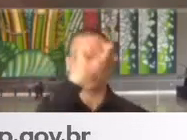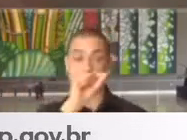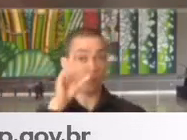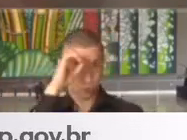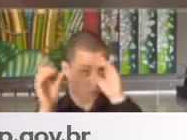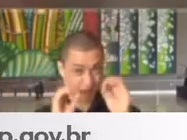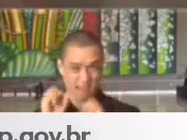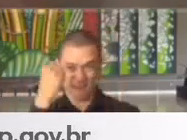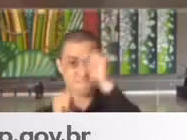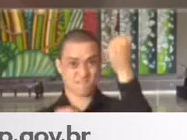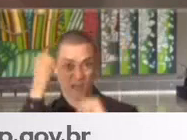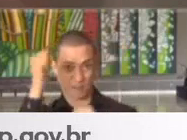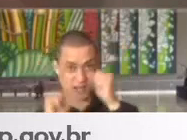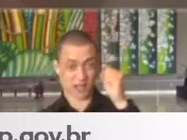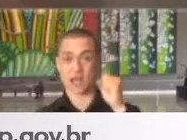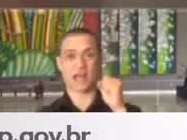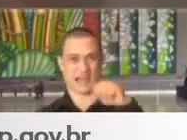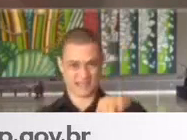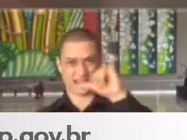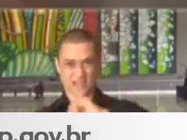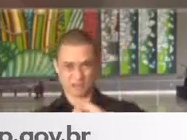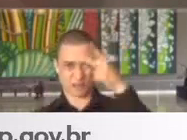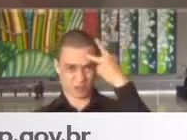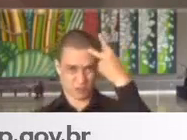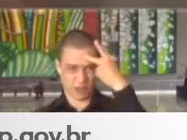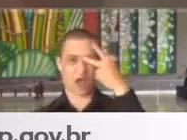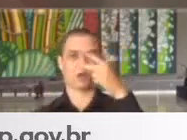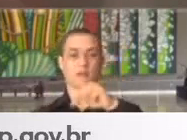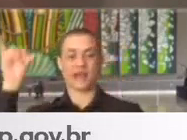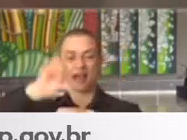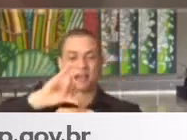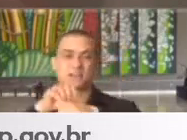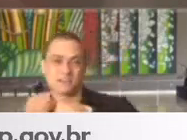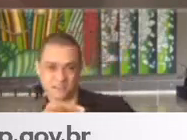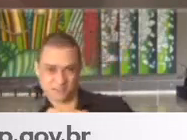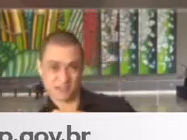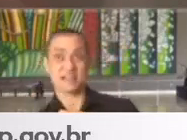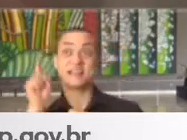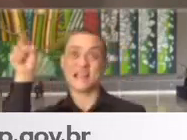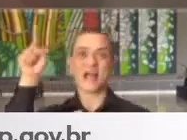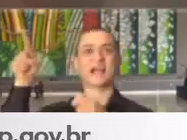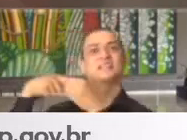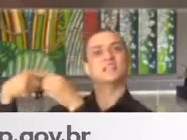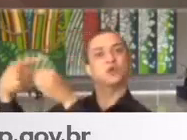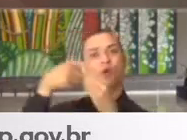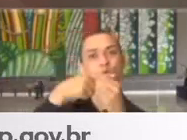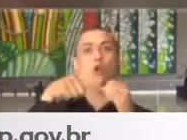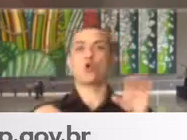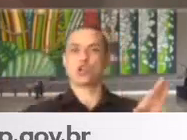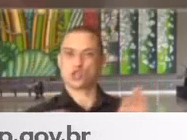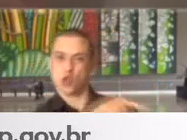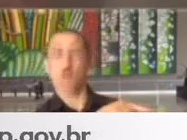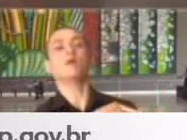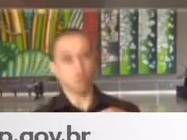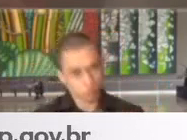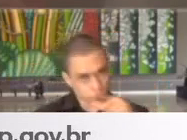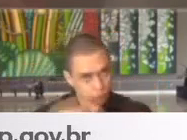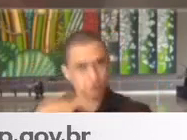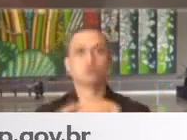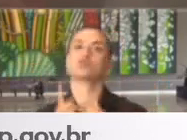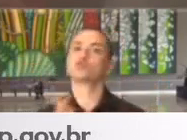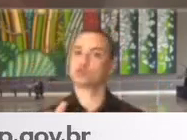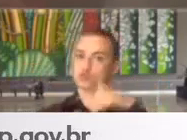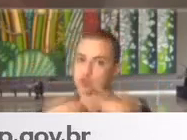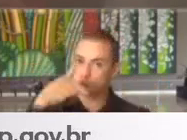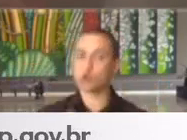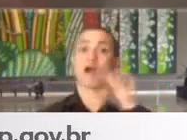as fábricas na capital de São Paulo, região metropolitana, interior e litoral, devem continuar operando com os